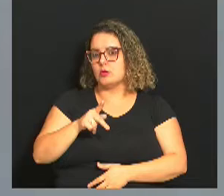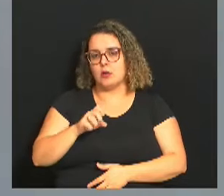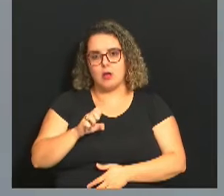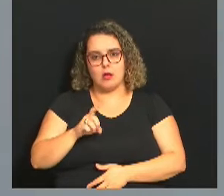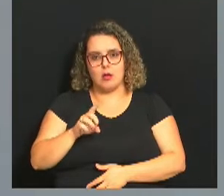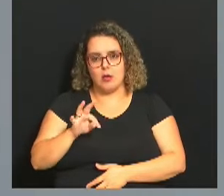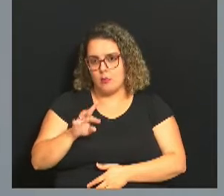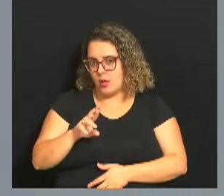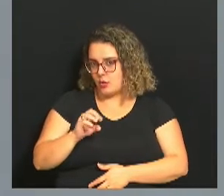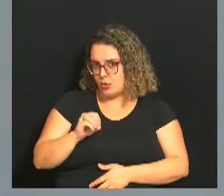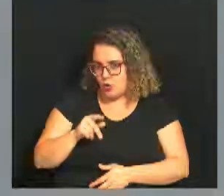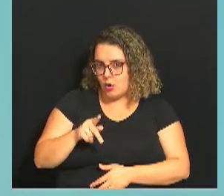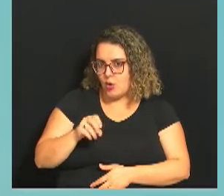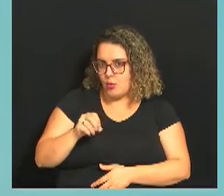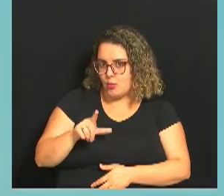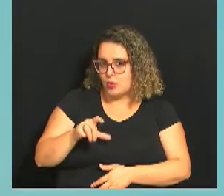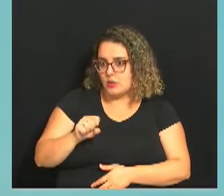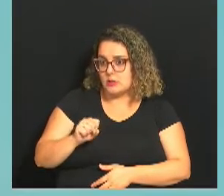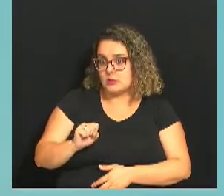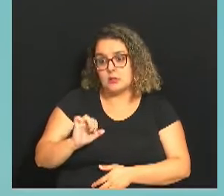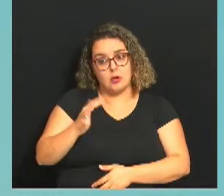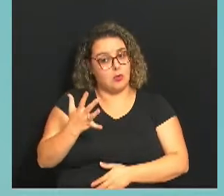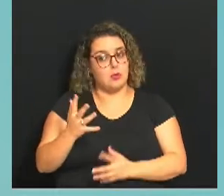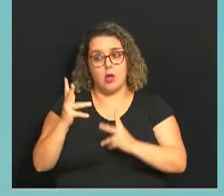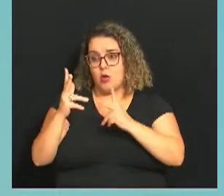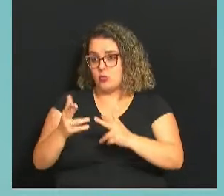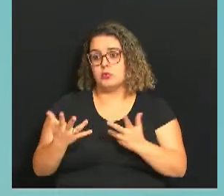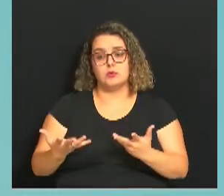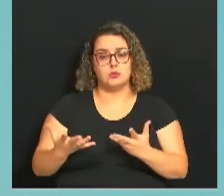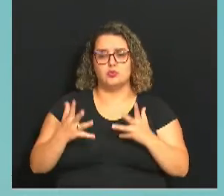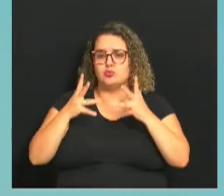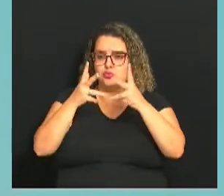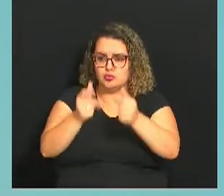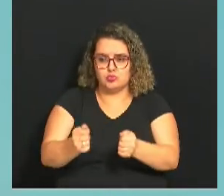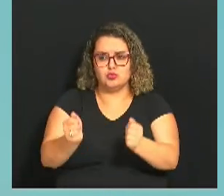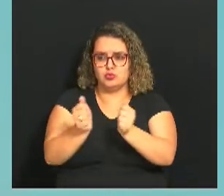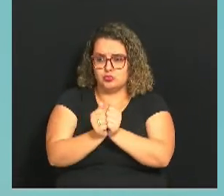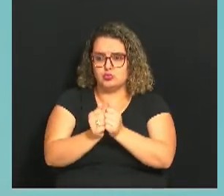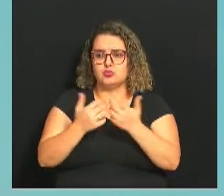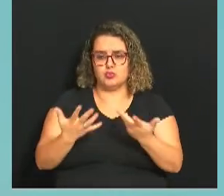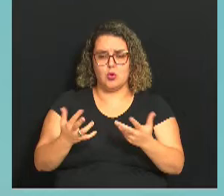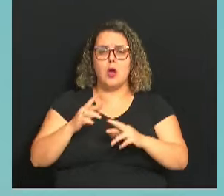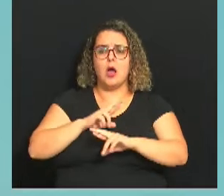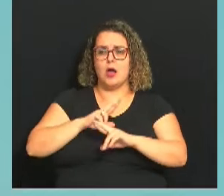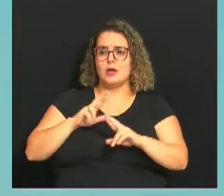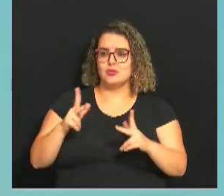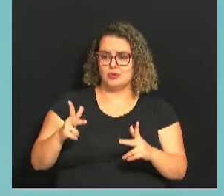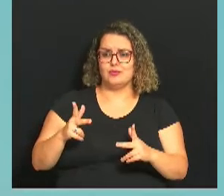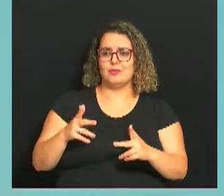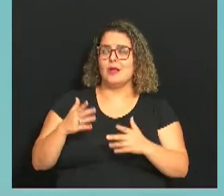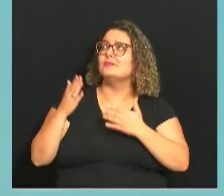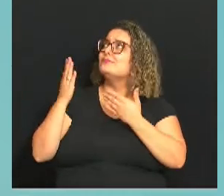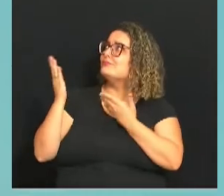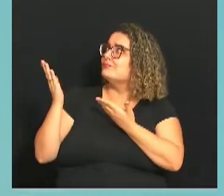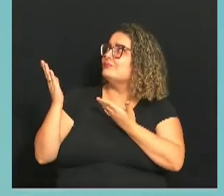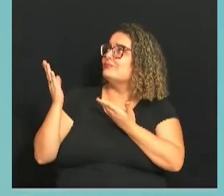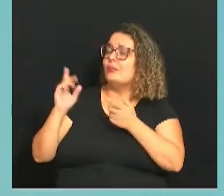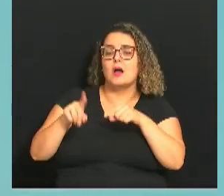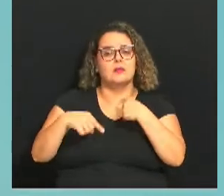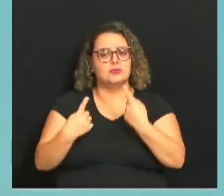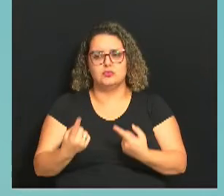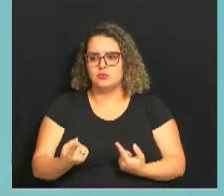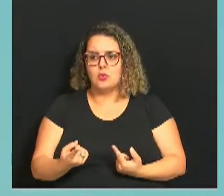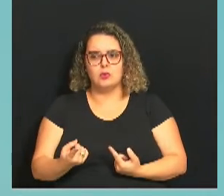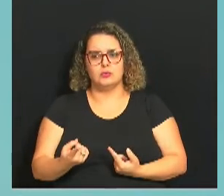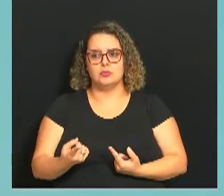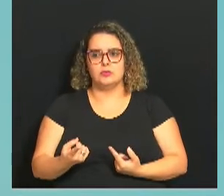eles ocorrem de maneira simultânea, todos esses processos. A diferença desse episódio para os demais é porque,